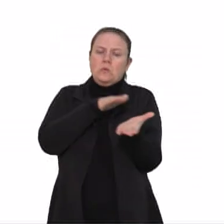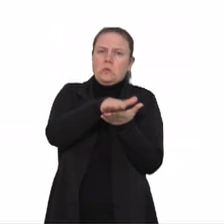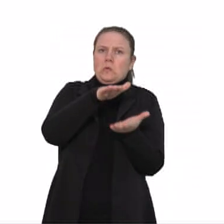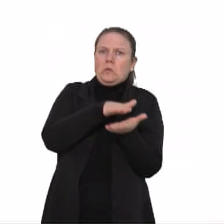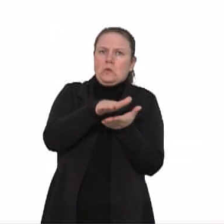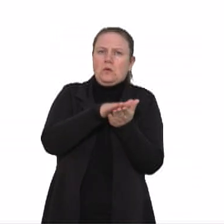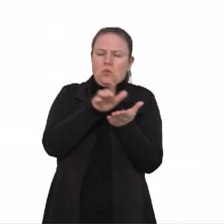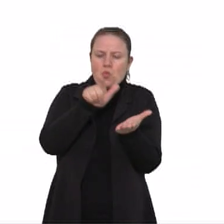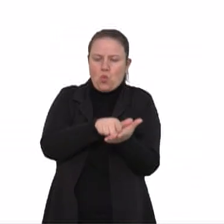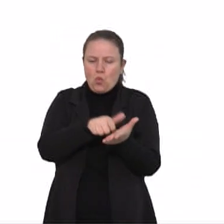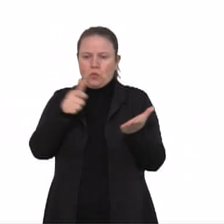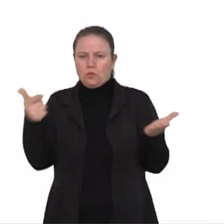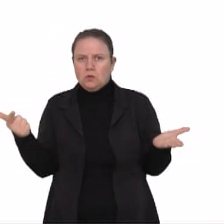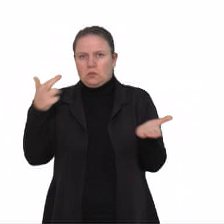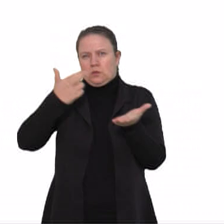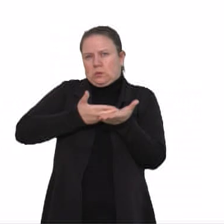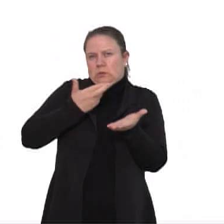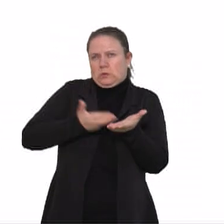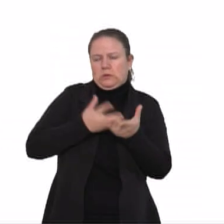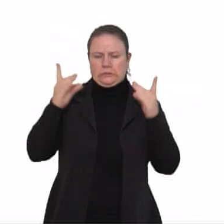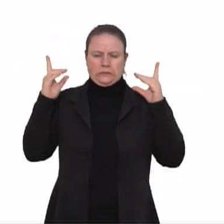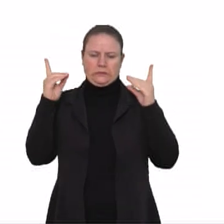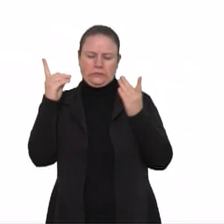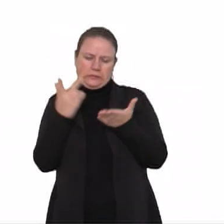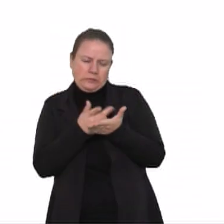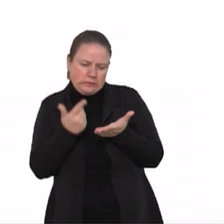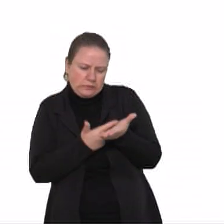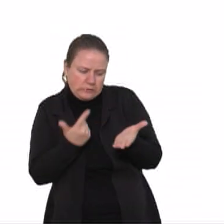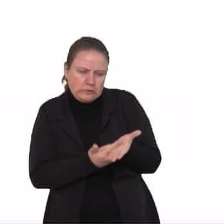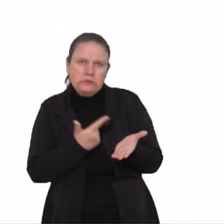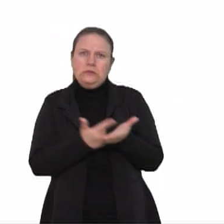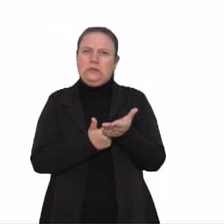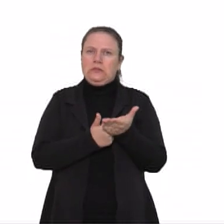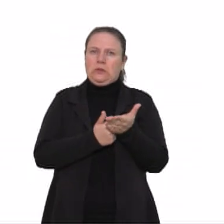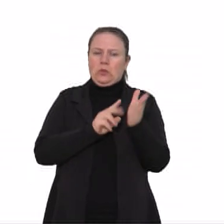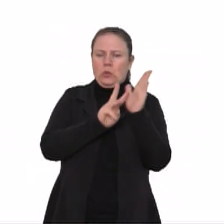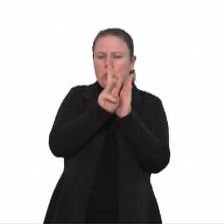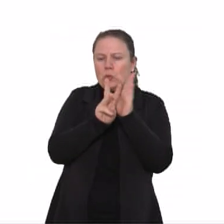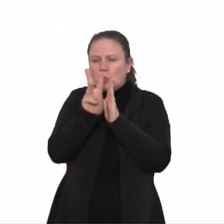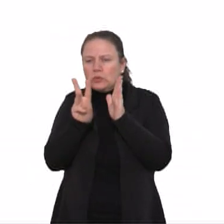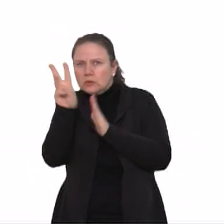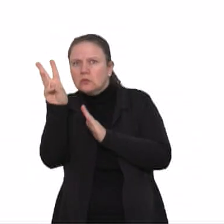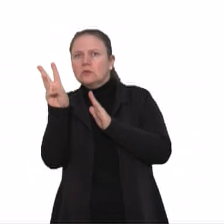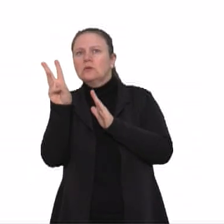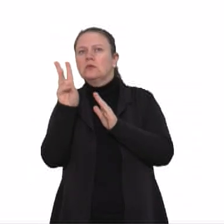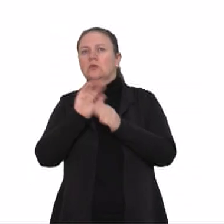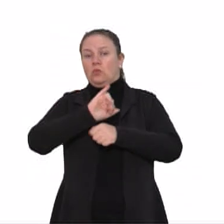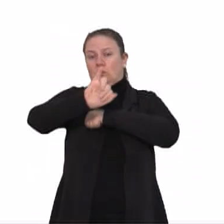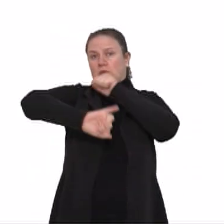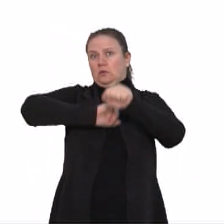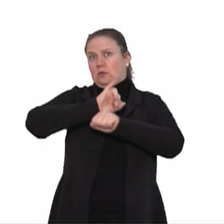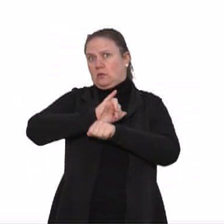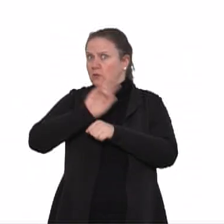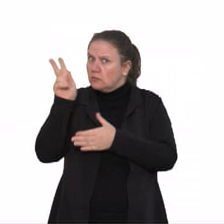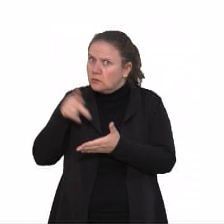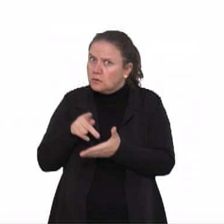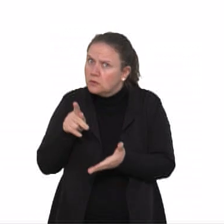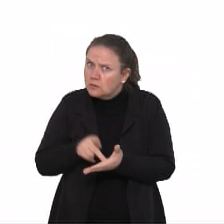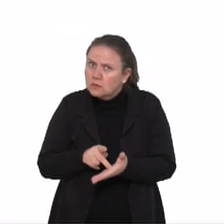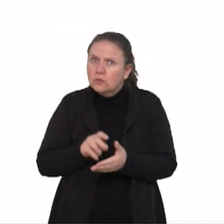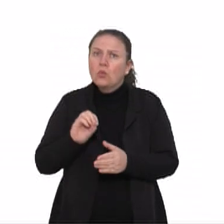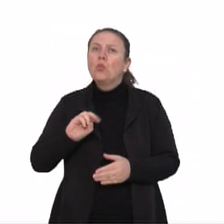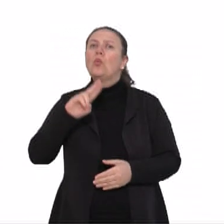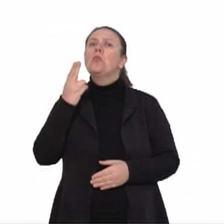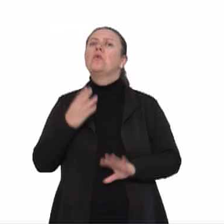jornais, revistas, livros didáticos, enciclopédias, sites e blogs, entre outros? É verdadeira essa informação ou é